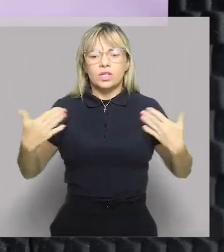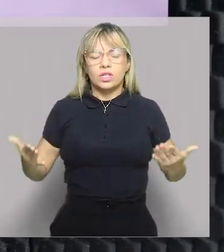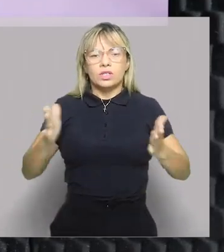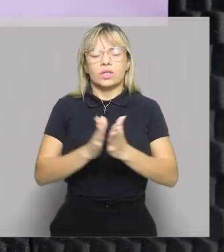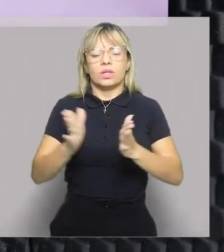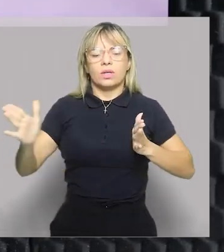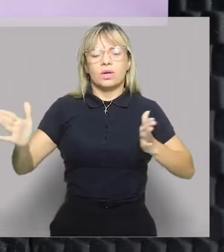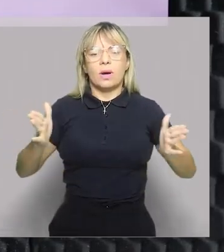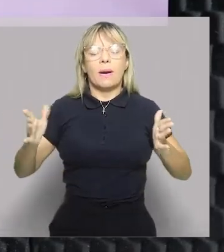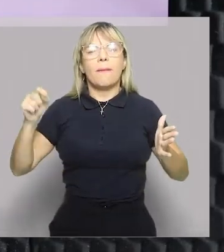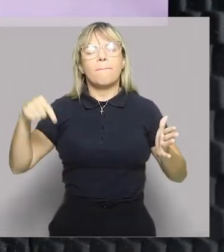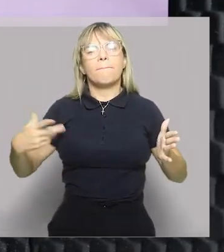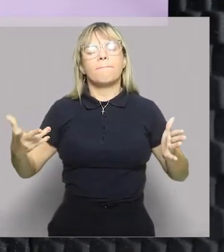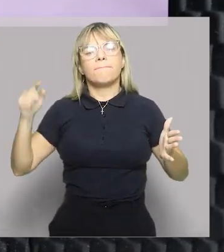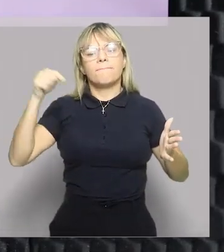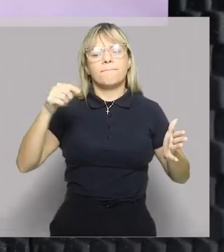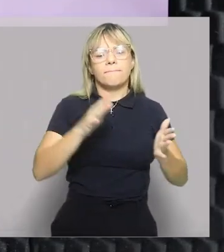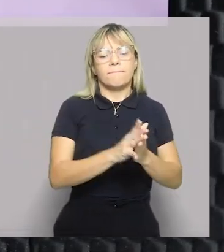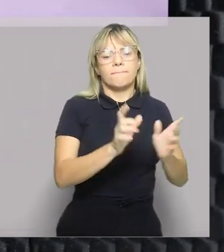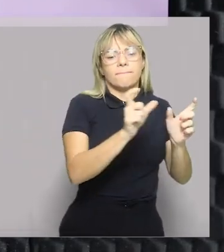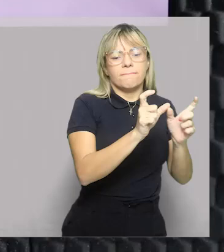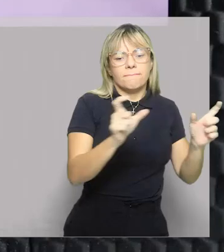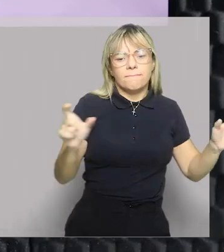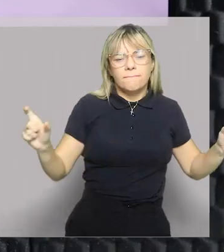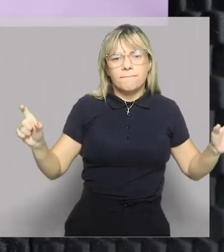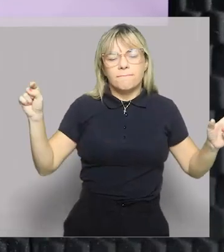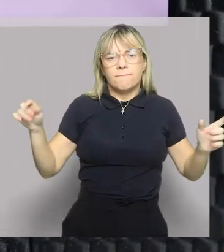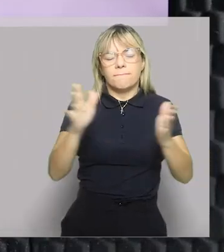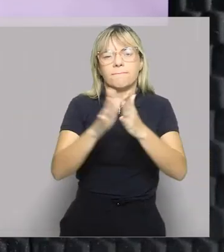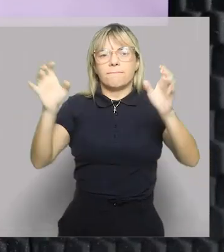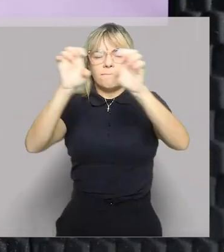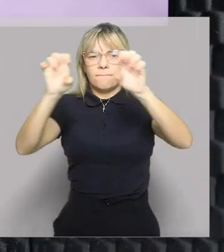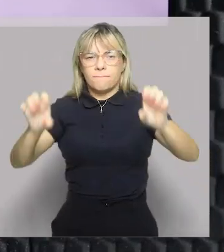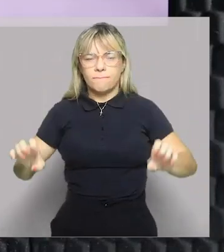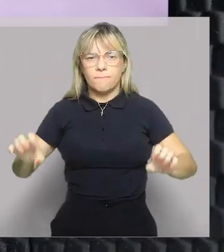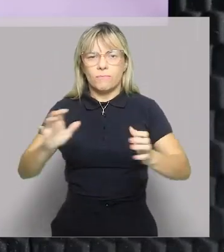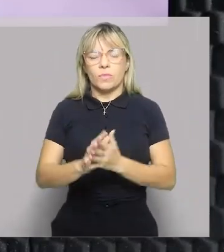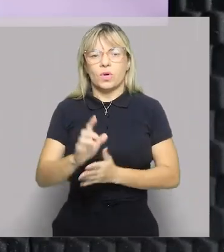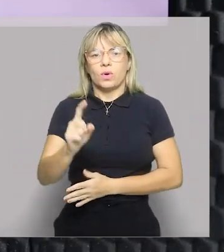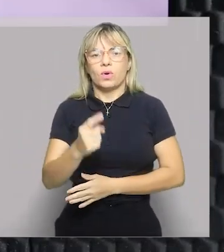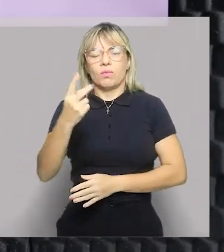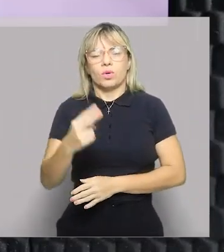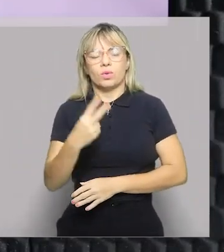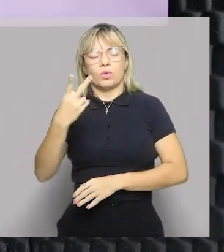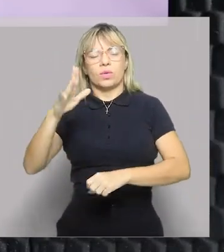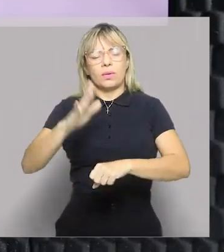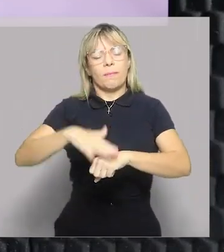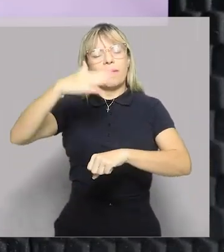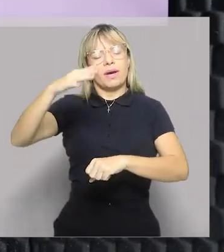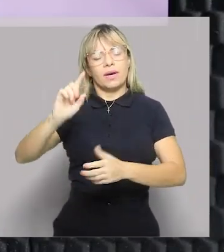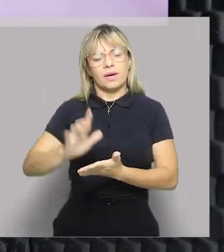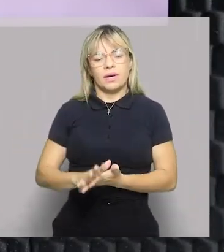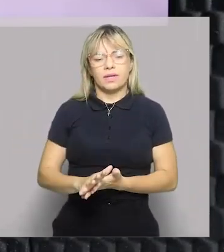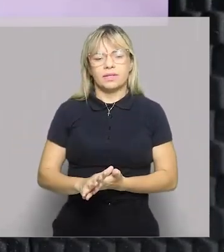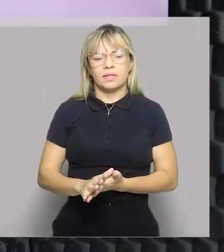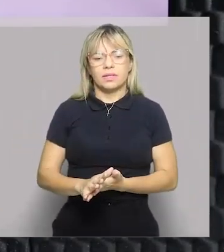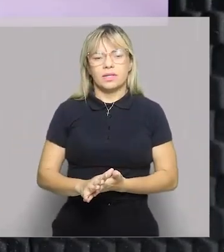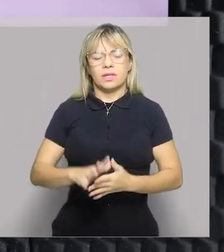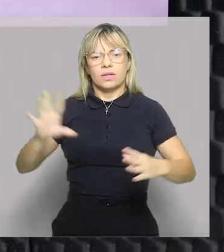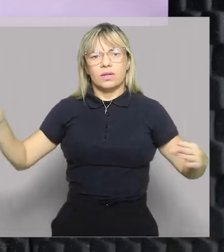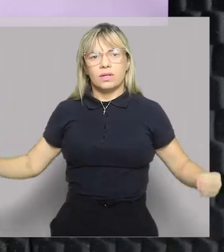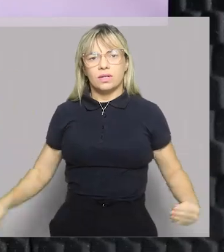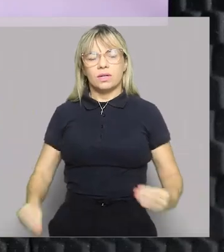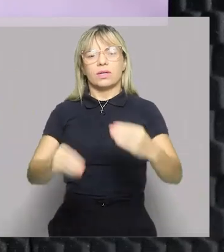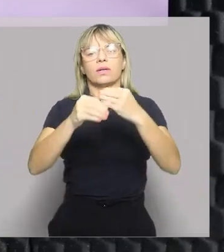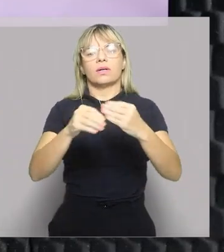é a frase, né, estruturada em uma ou mais orações, tá bom? Então, isso é